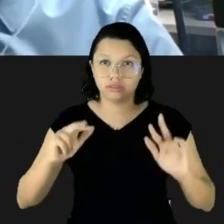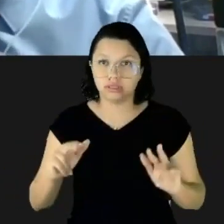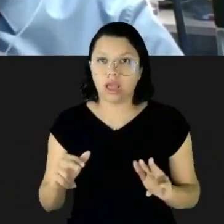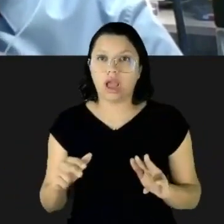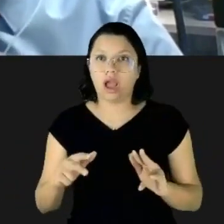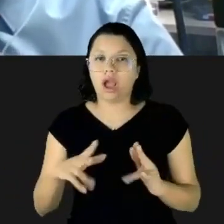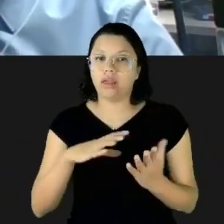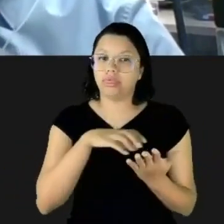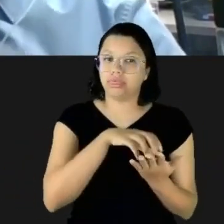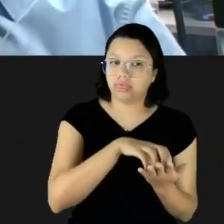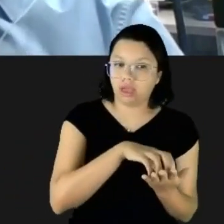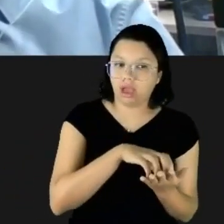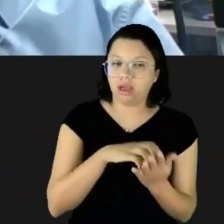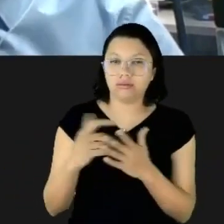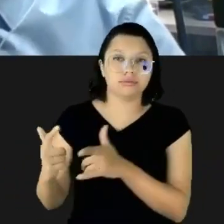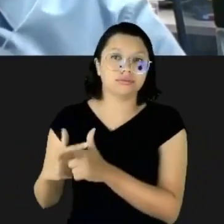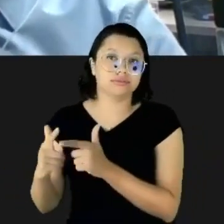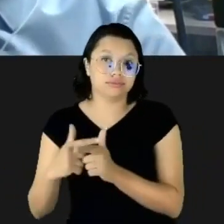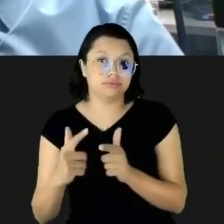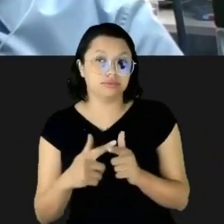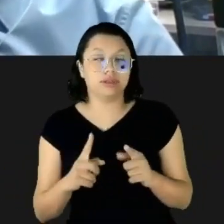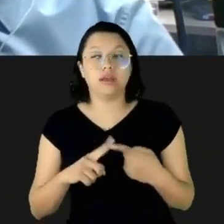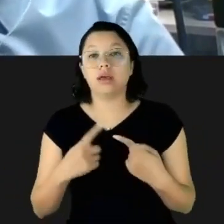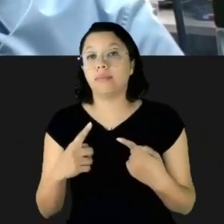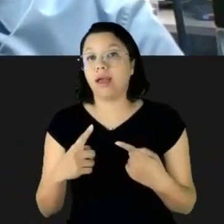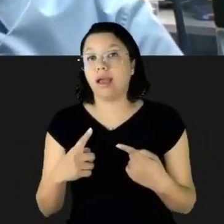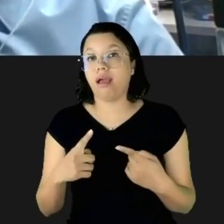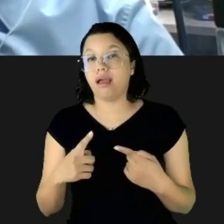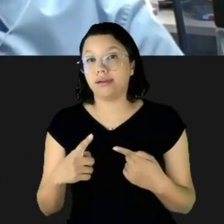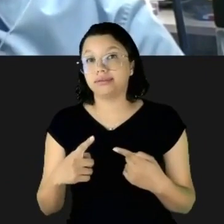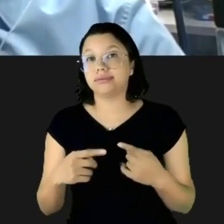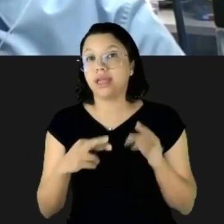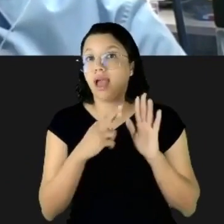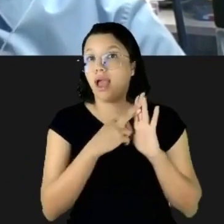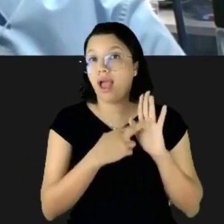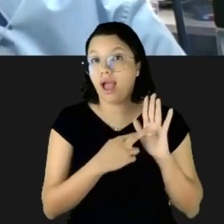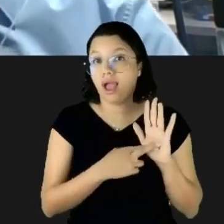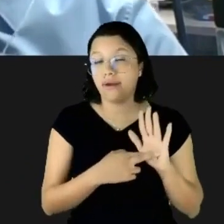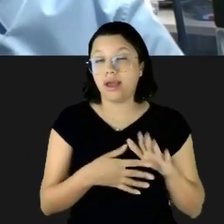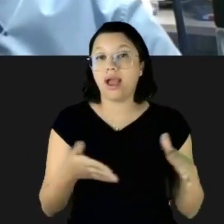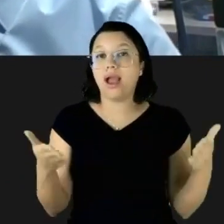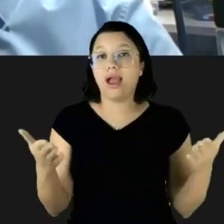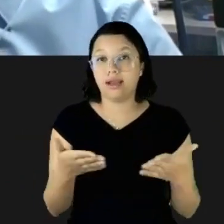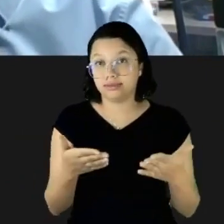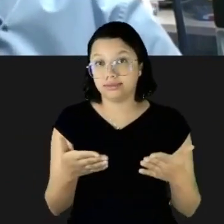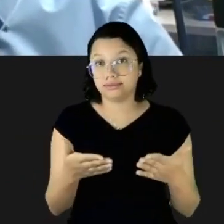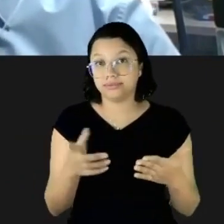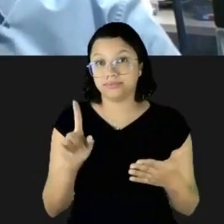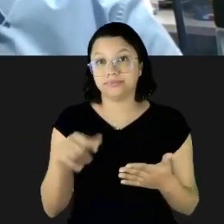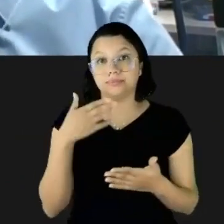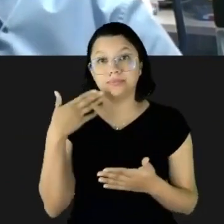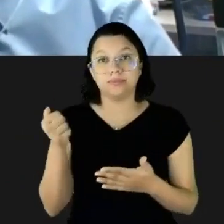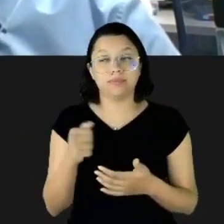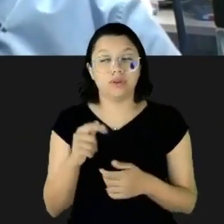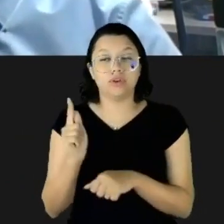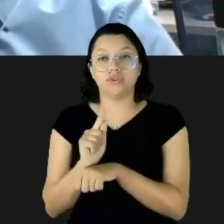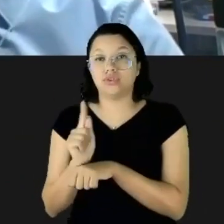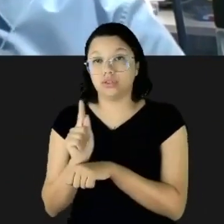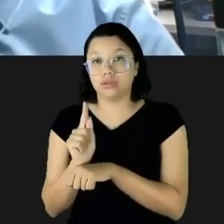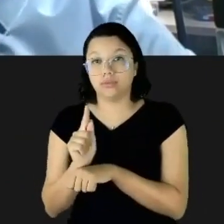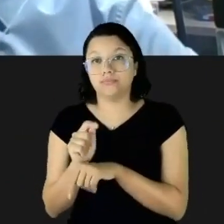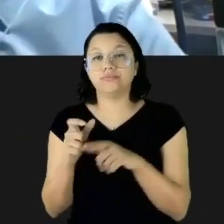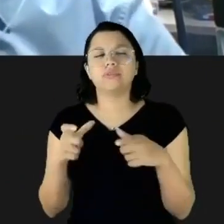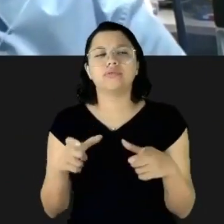centralizado e o distribuído. Mas em regra essa cadeia aqui é a cadeia melhor de gestão,